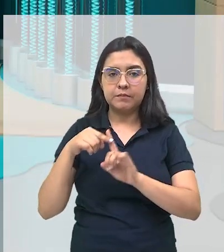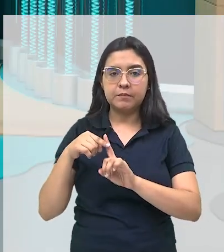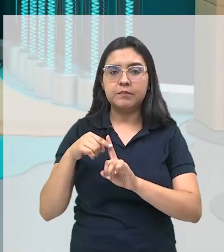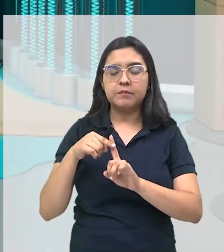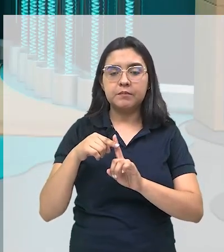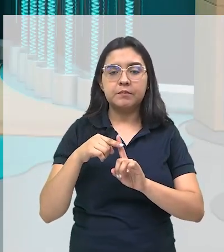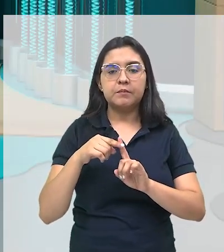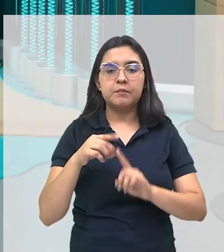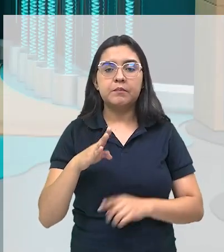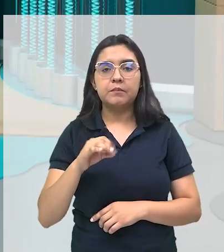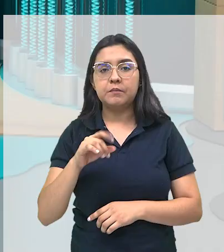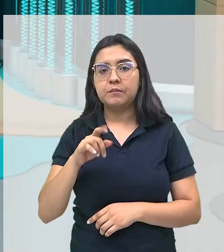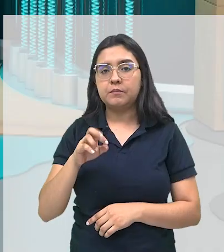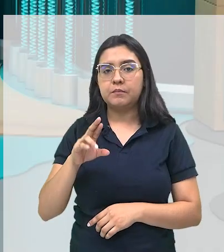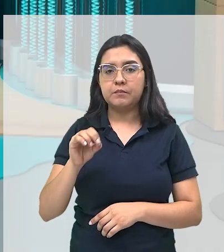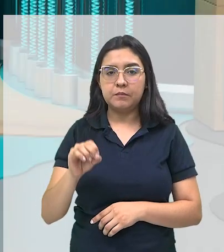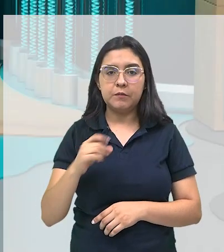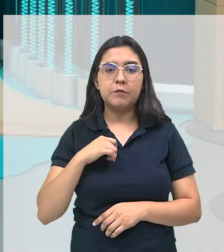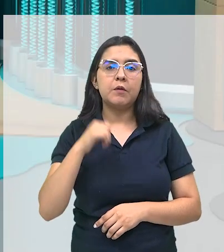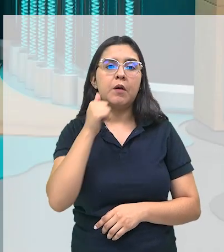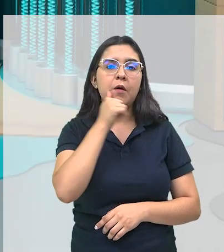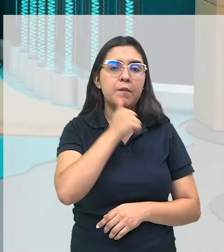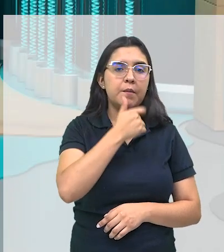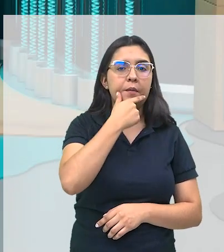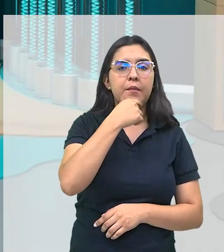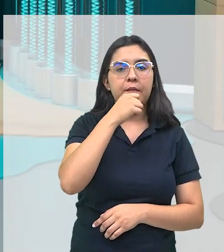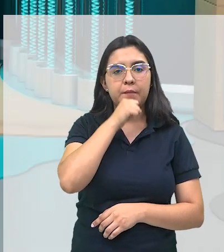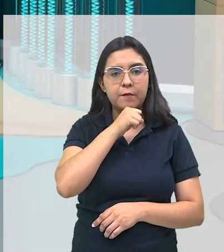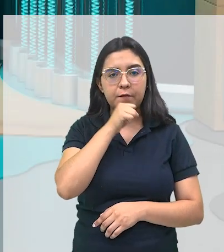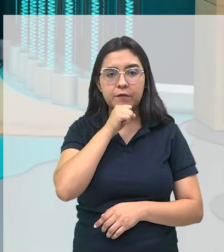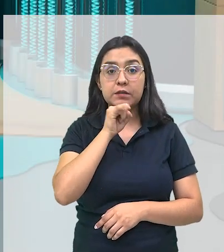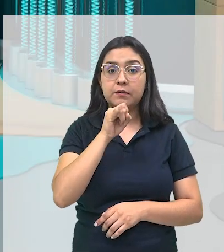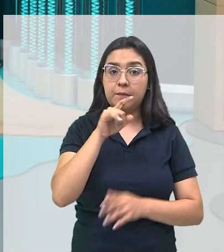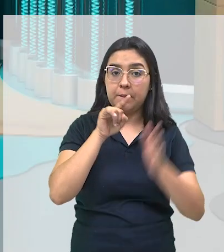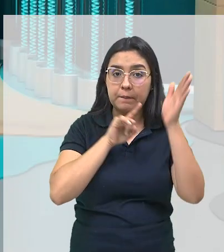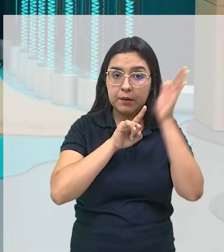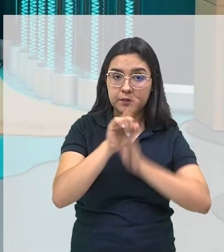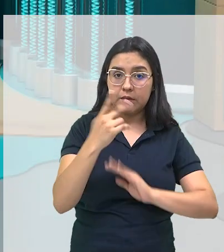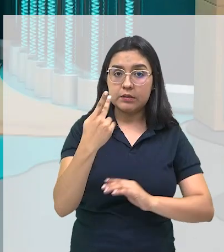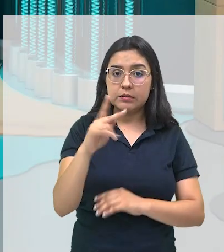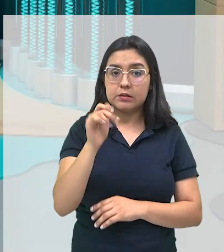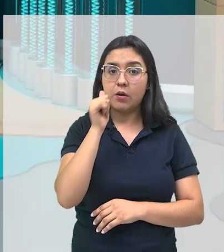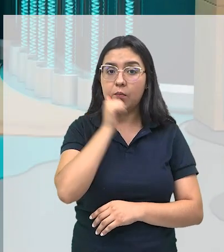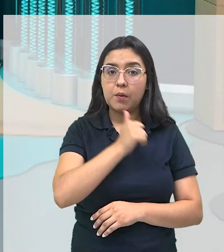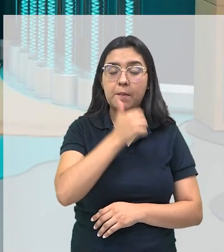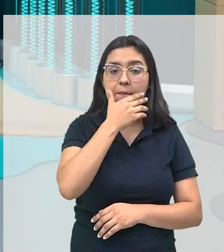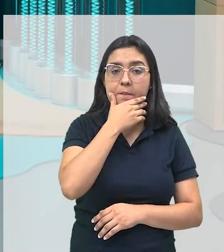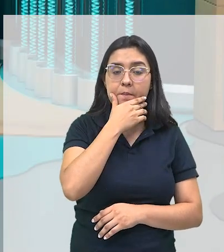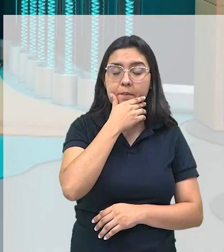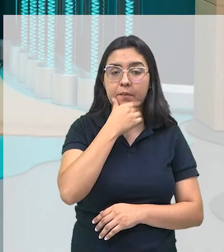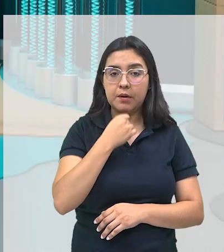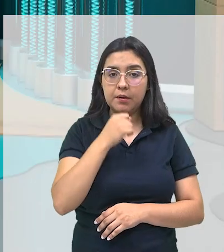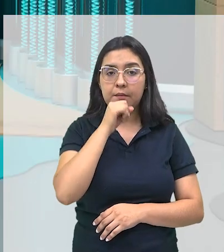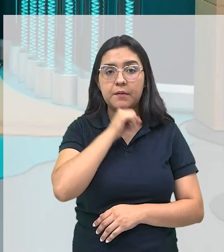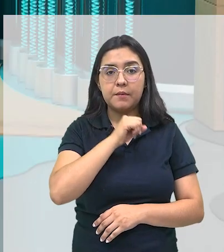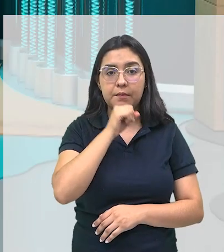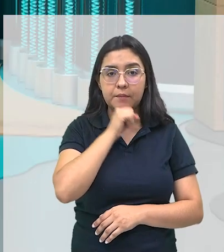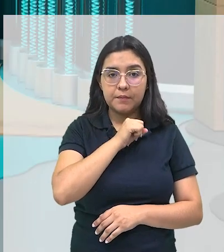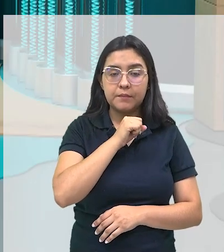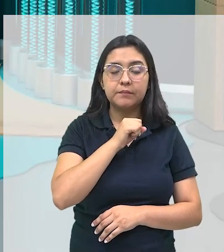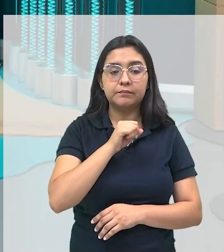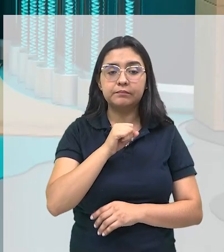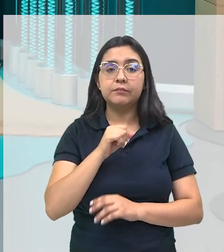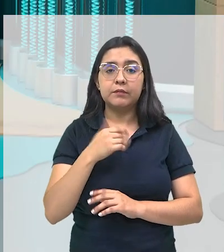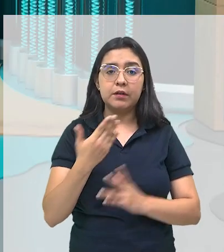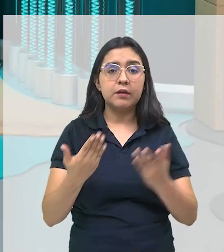né? Quem diria aí os nossos avós, se vocês perguntarem dos avós de vocês, dos bisavós, né? Sobre o